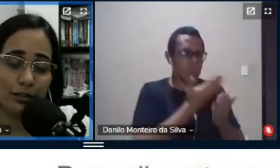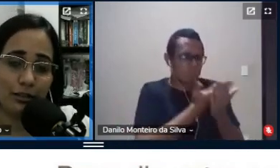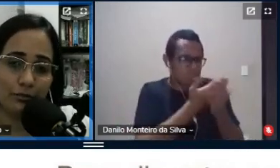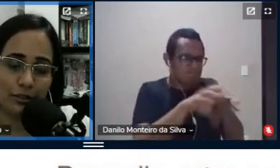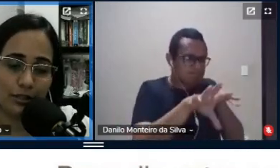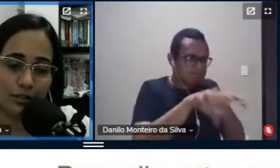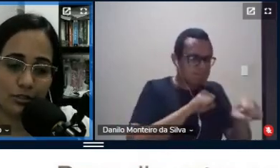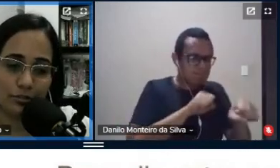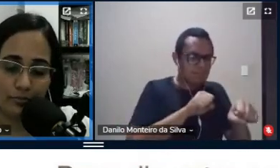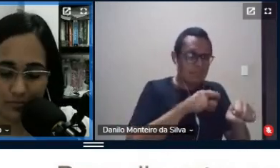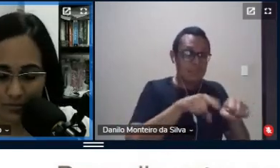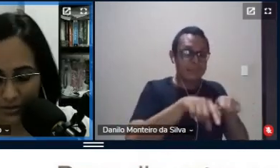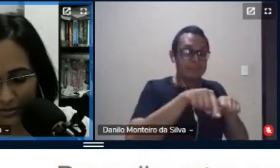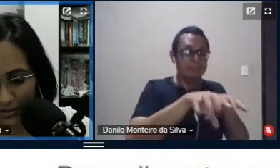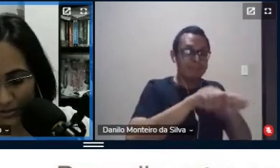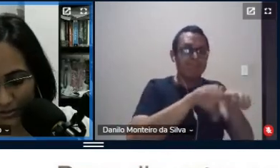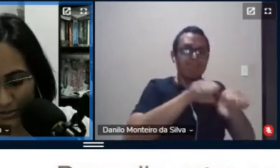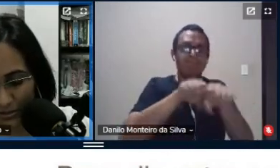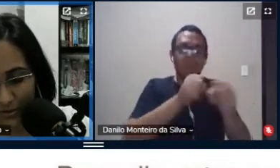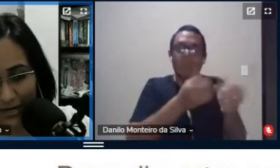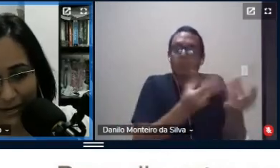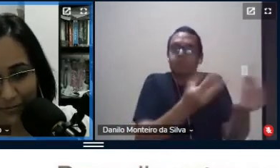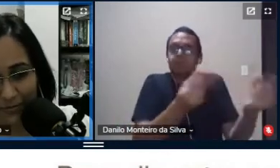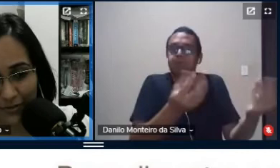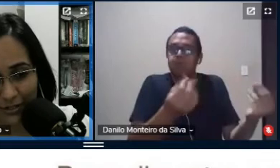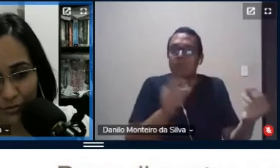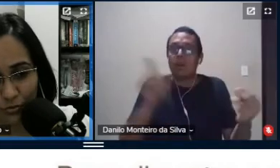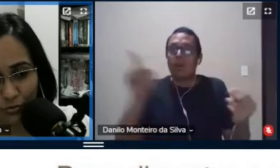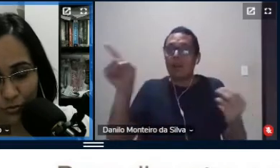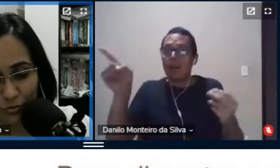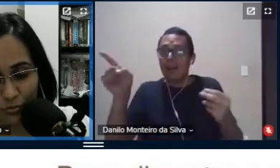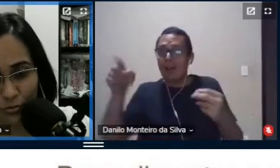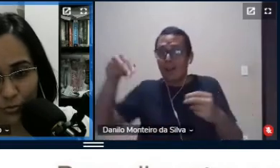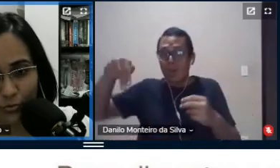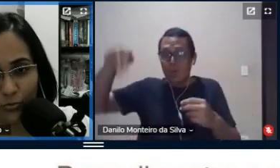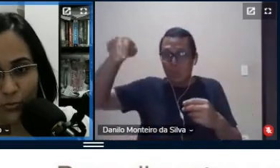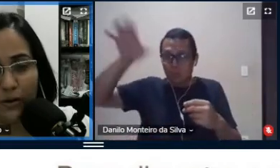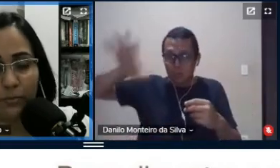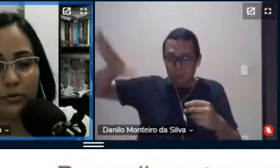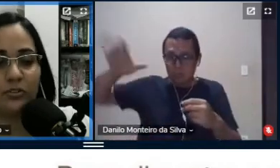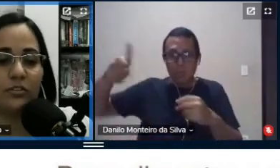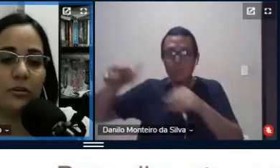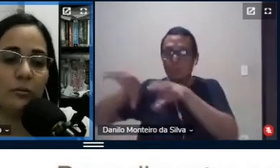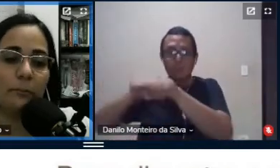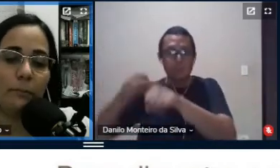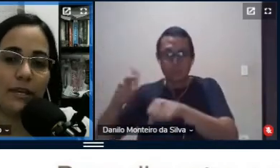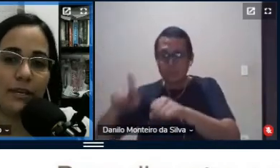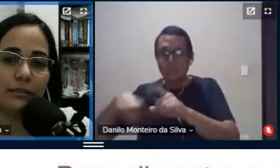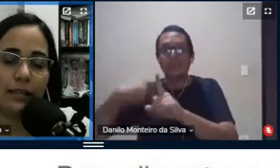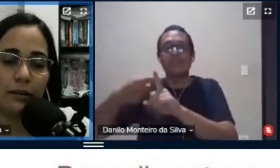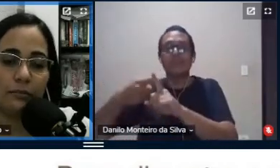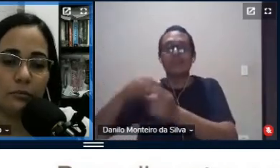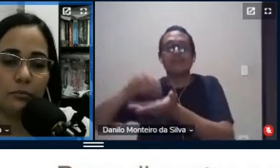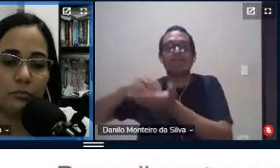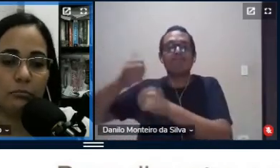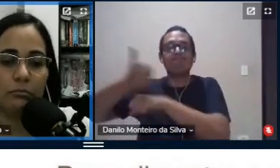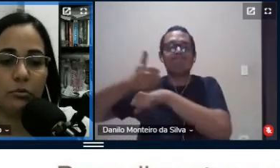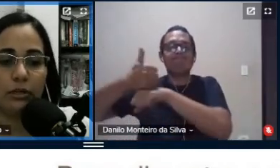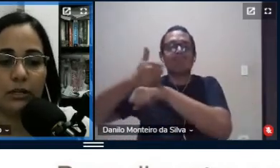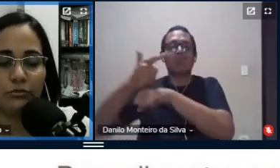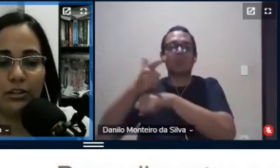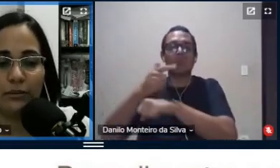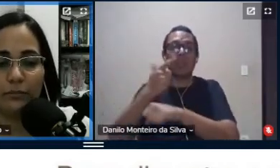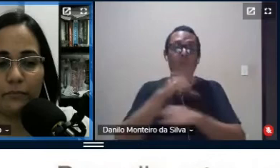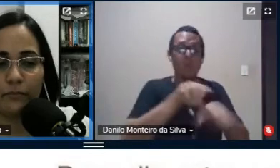trabalho do que lá no Nordeste. Então acaba virando uma profissão bem rentável